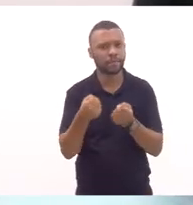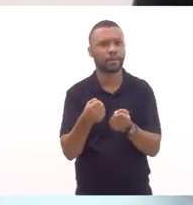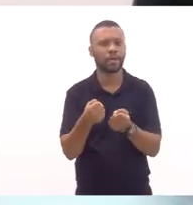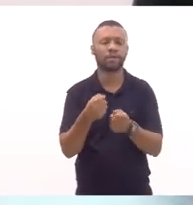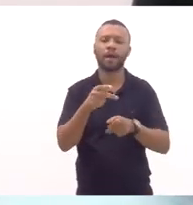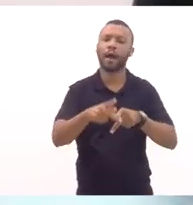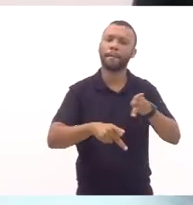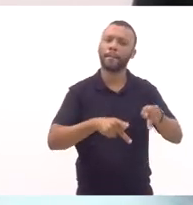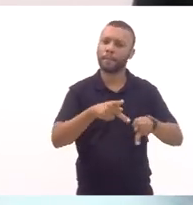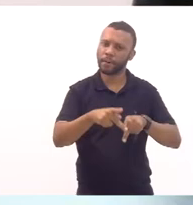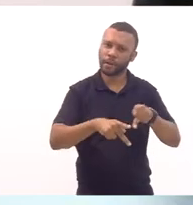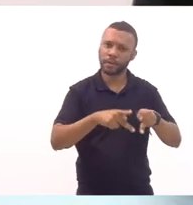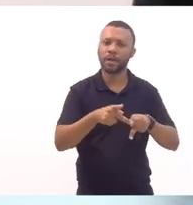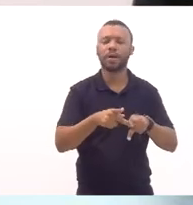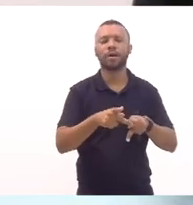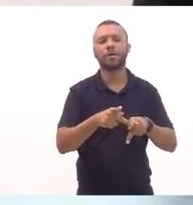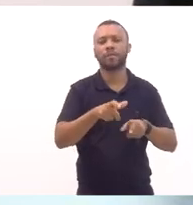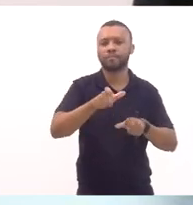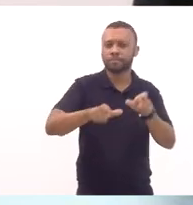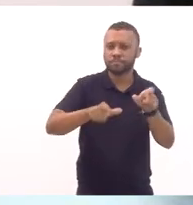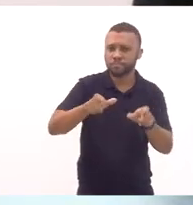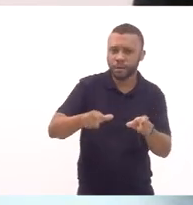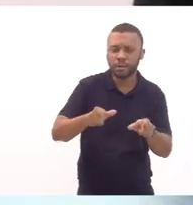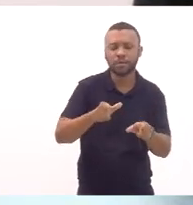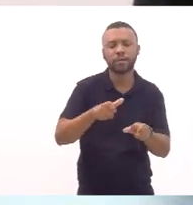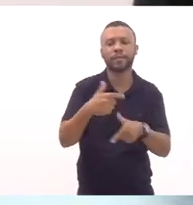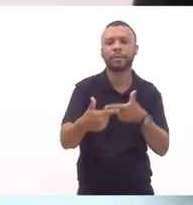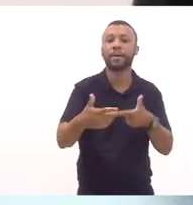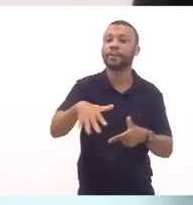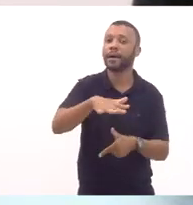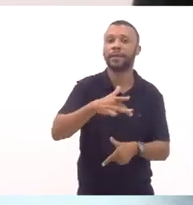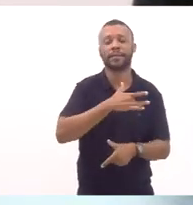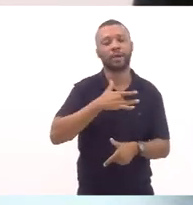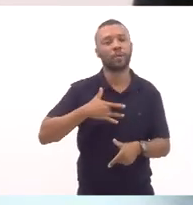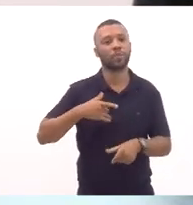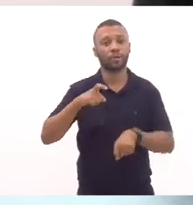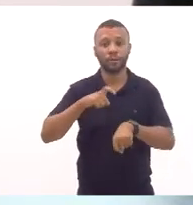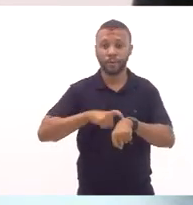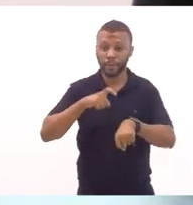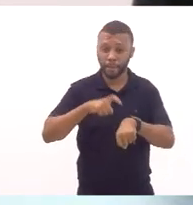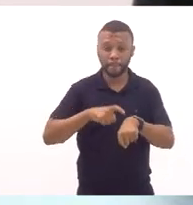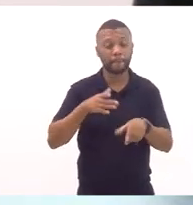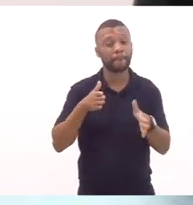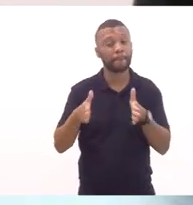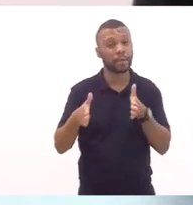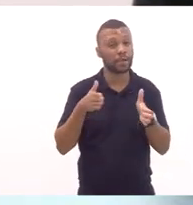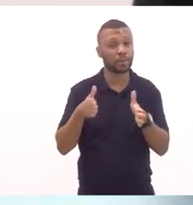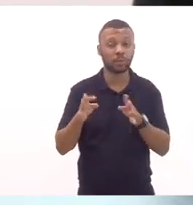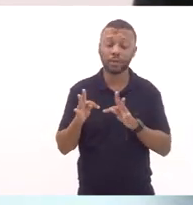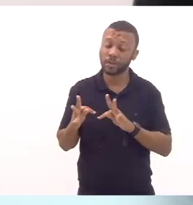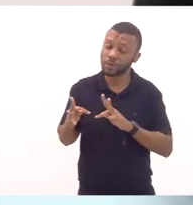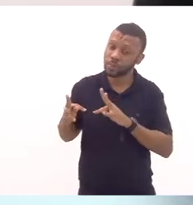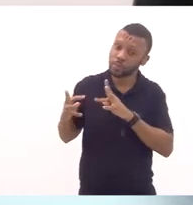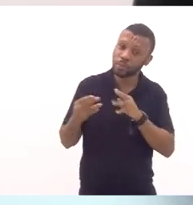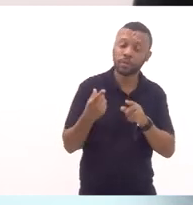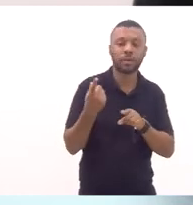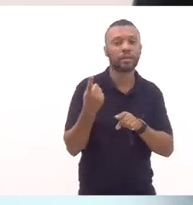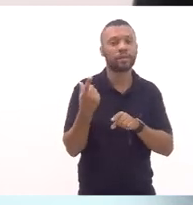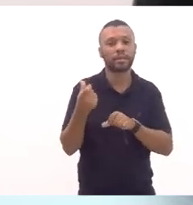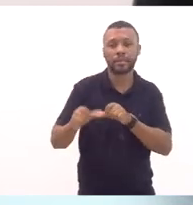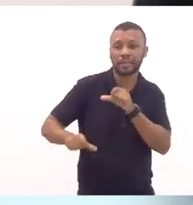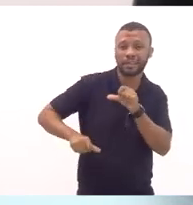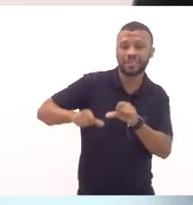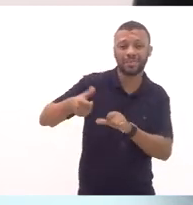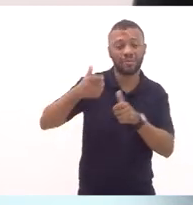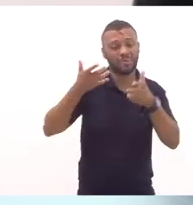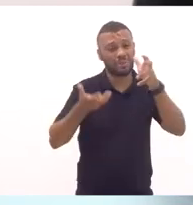a população, os usuários, né, da saúde, durante um período em que tudo se transformou de uma